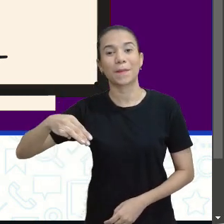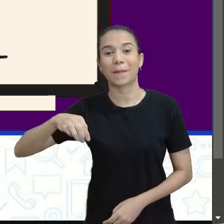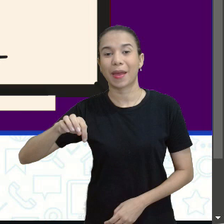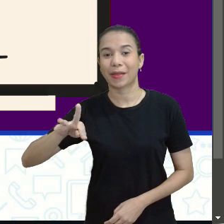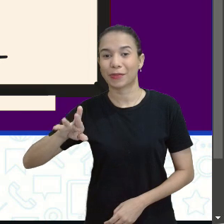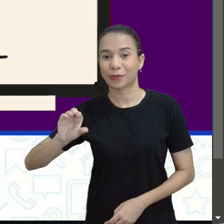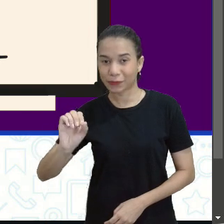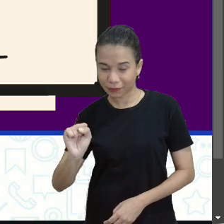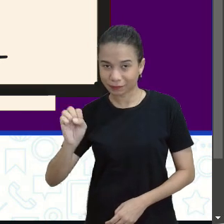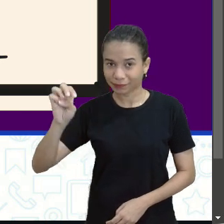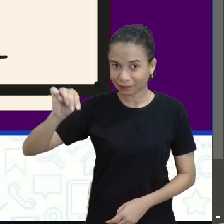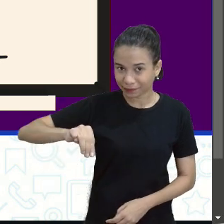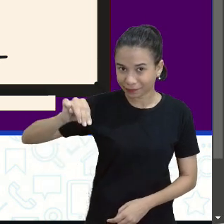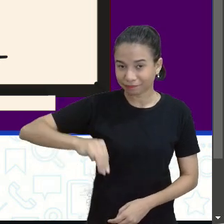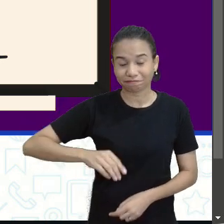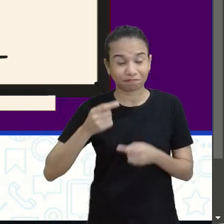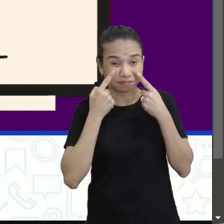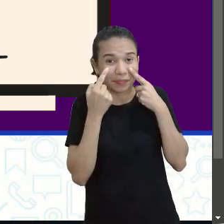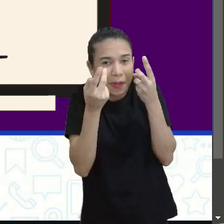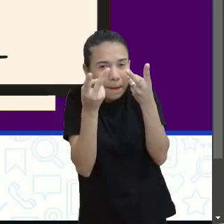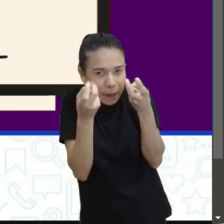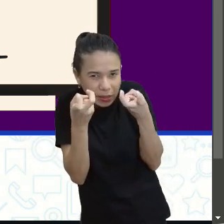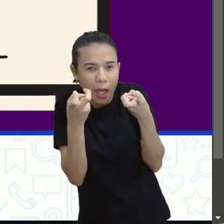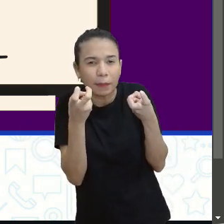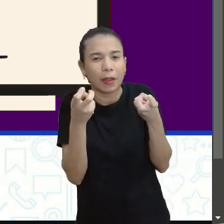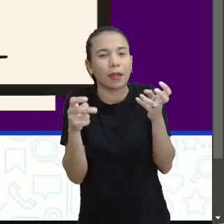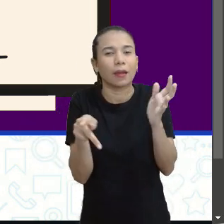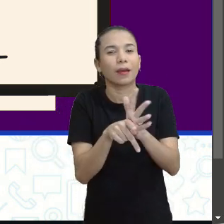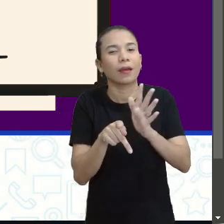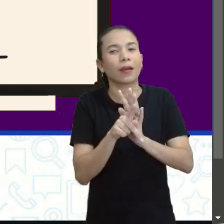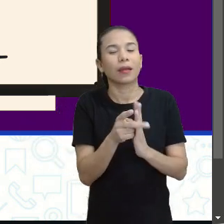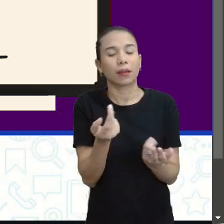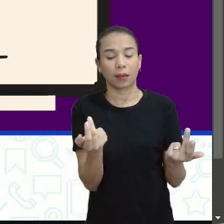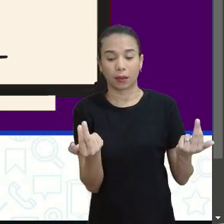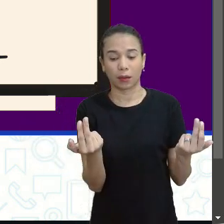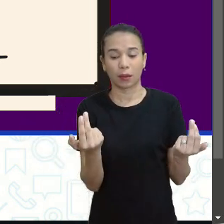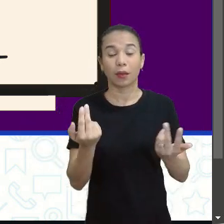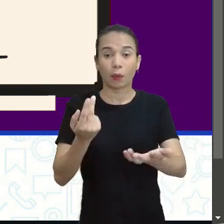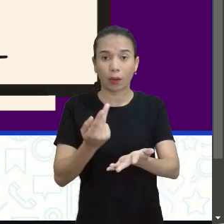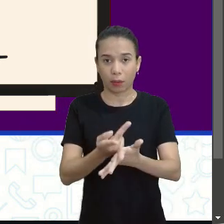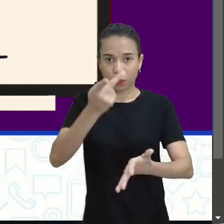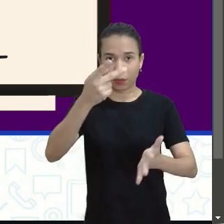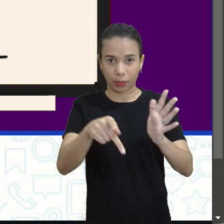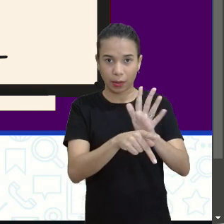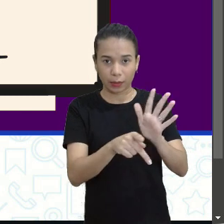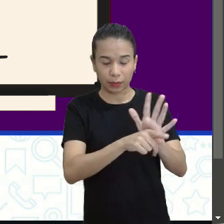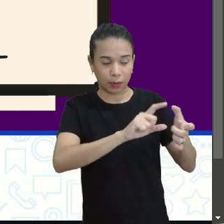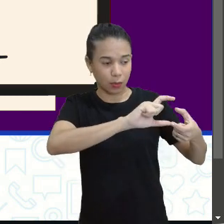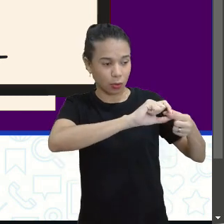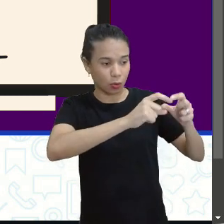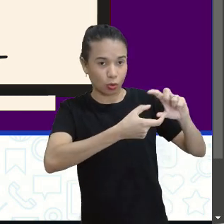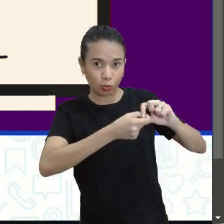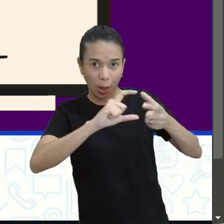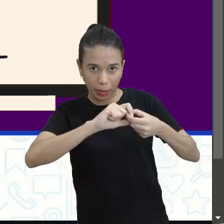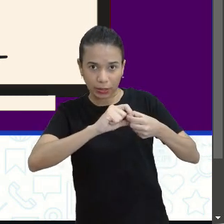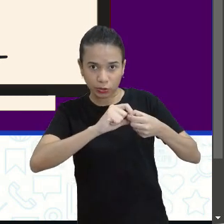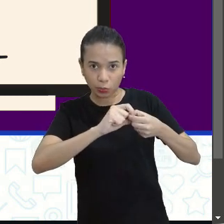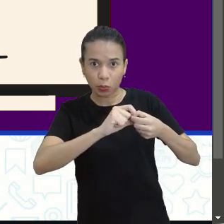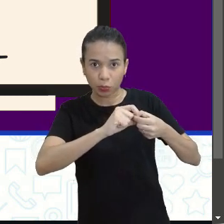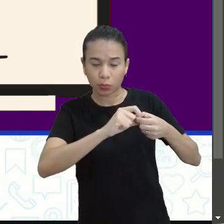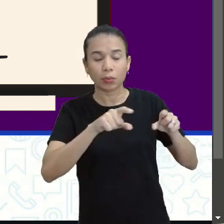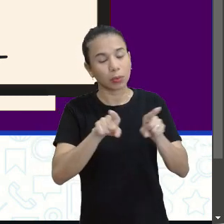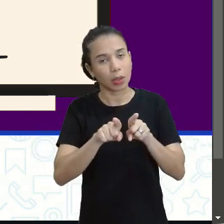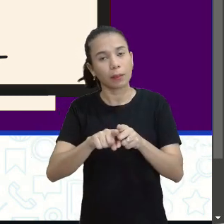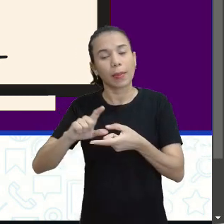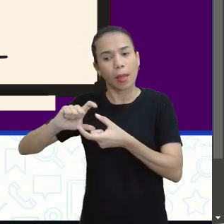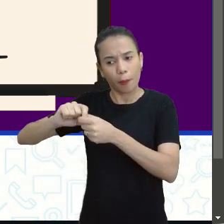metros. Vejam que, do mesmo jeito que acontece no atletismo olímpico, no paralímpico nós também